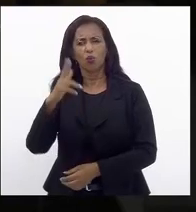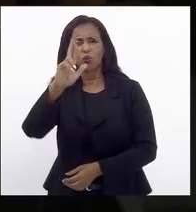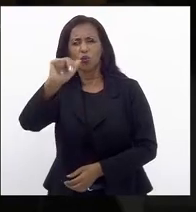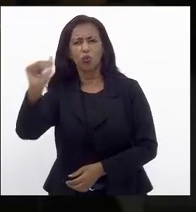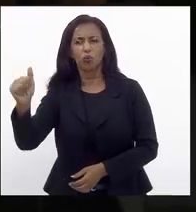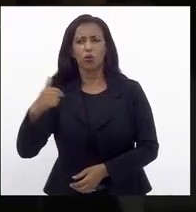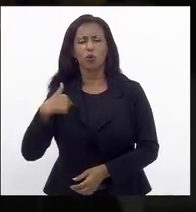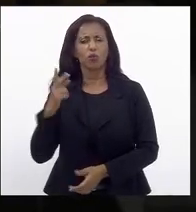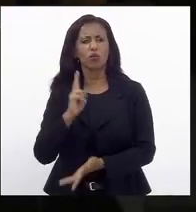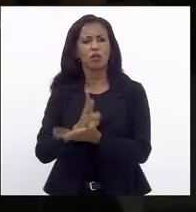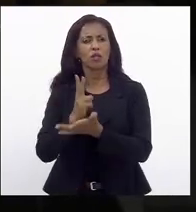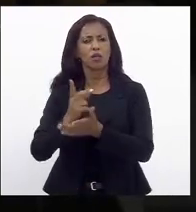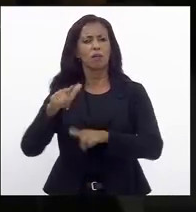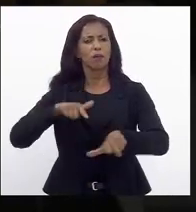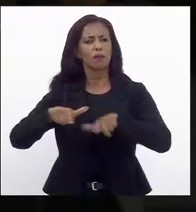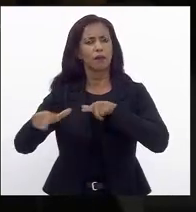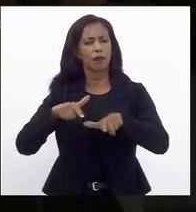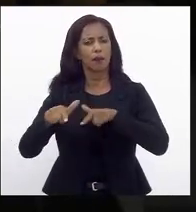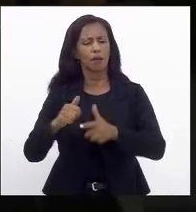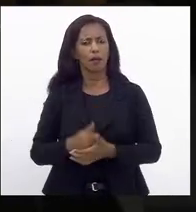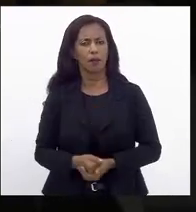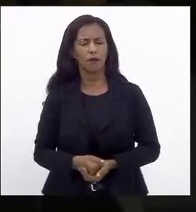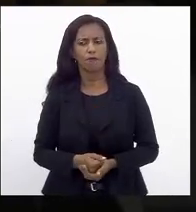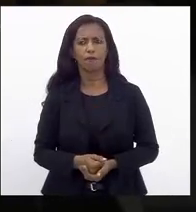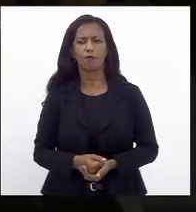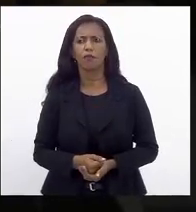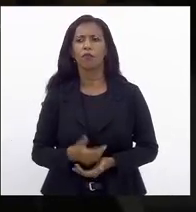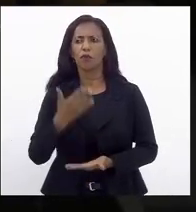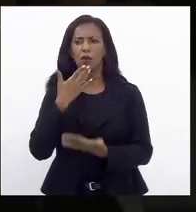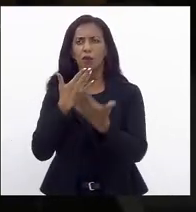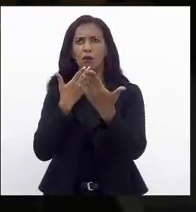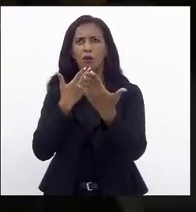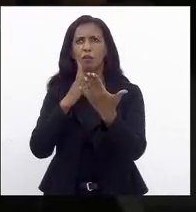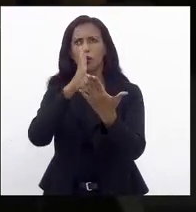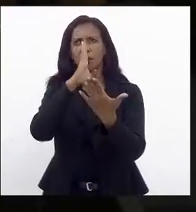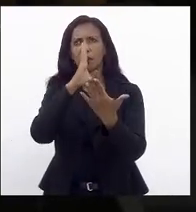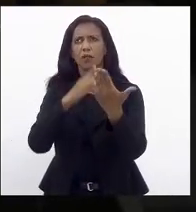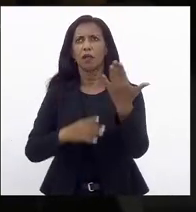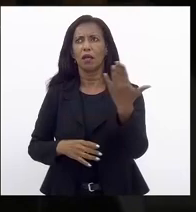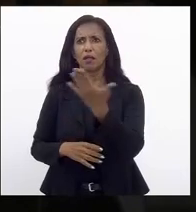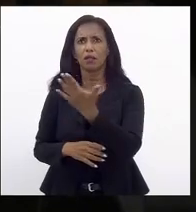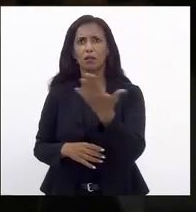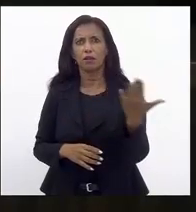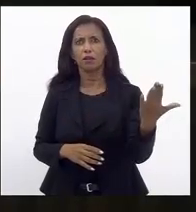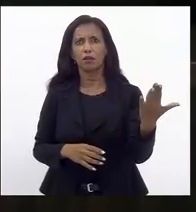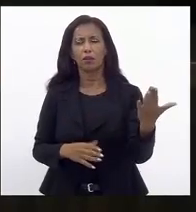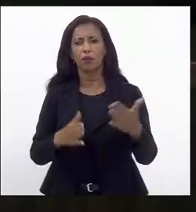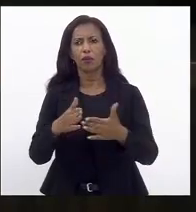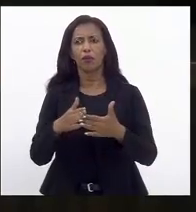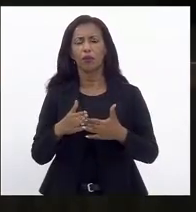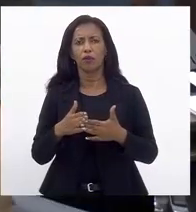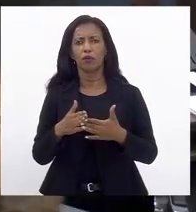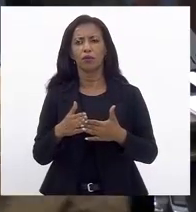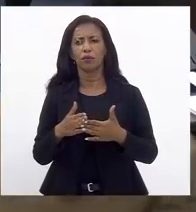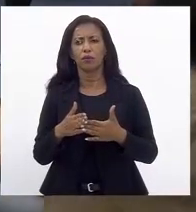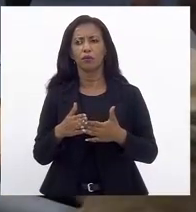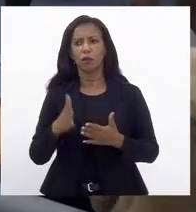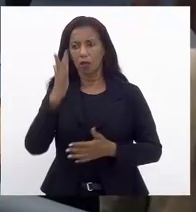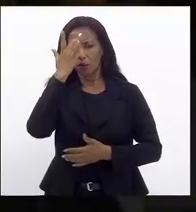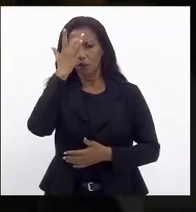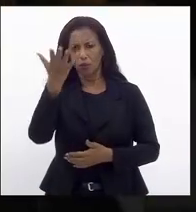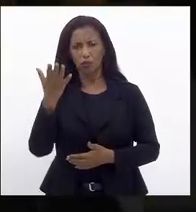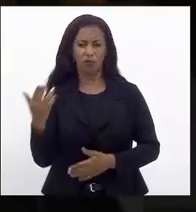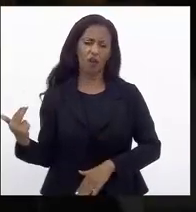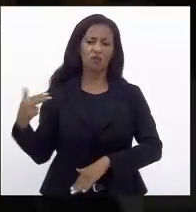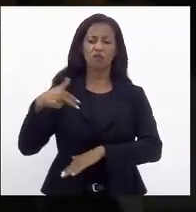Sempre trabalhei adivinha eu vou pedir vou pedir silêncio a galeria para garantir a palavra do deputado por favor então é muito